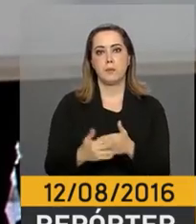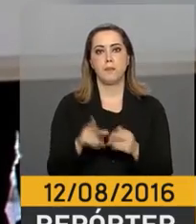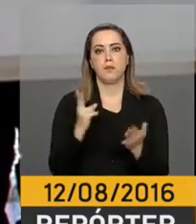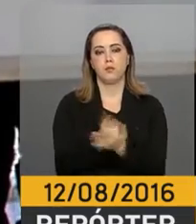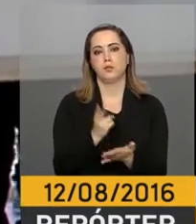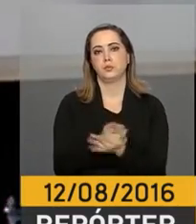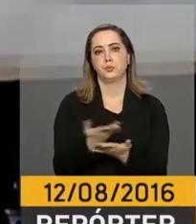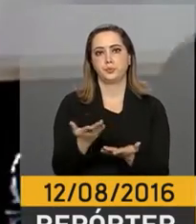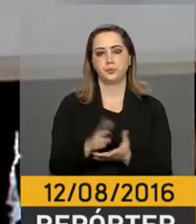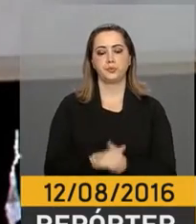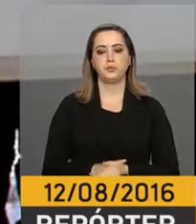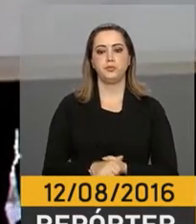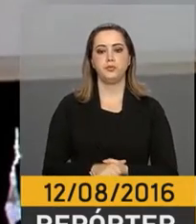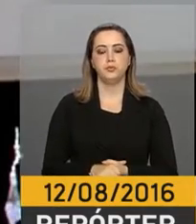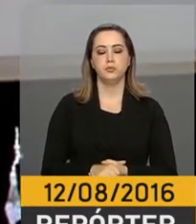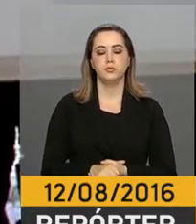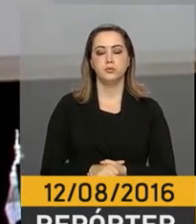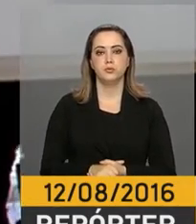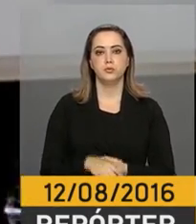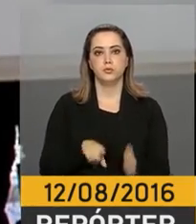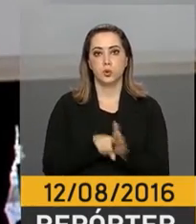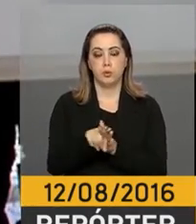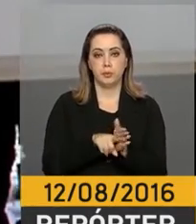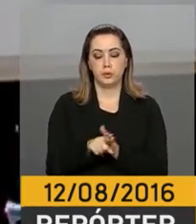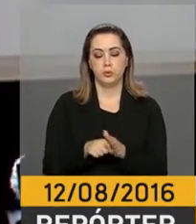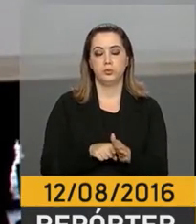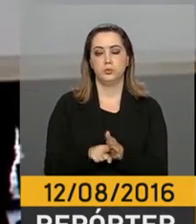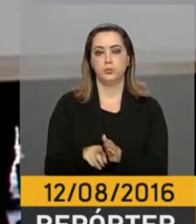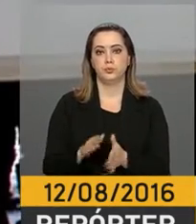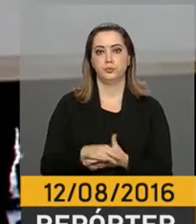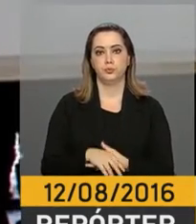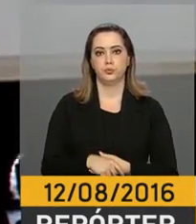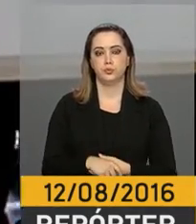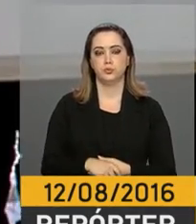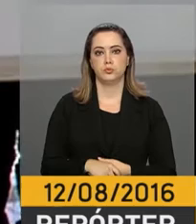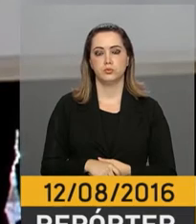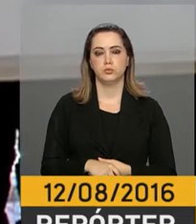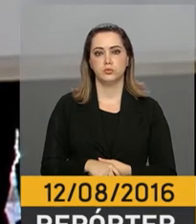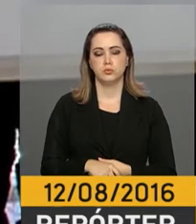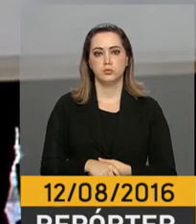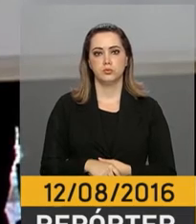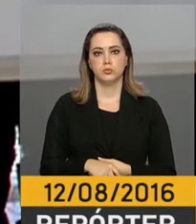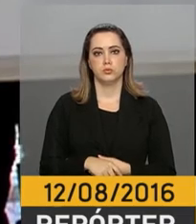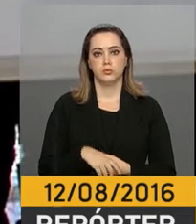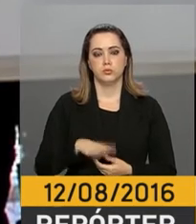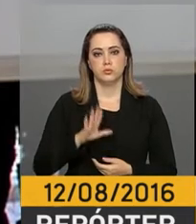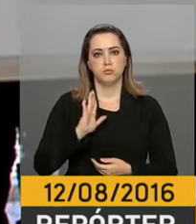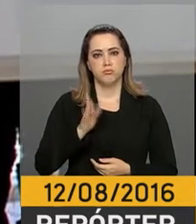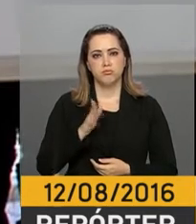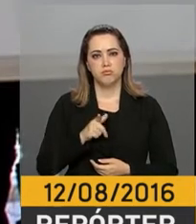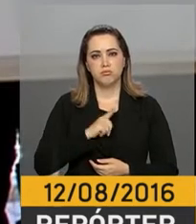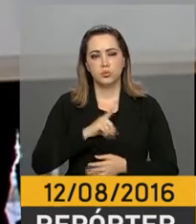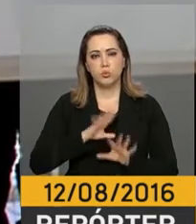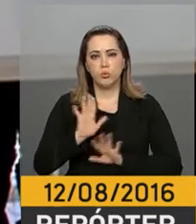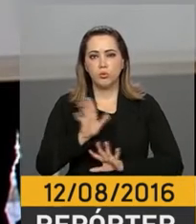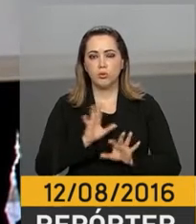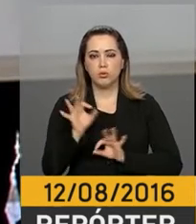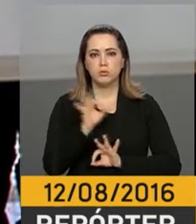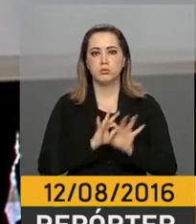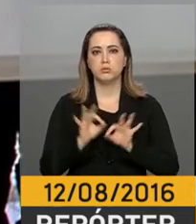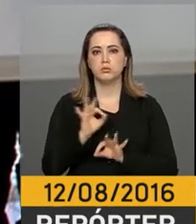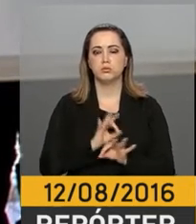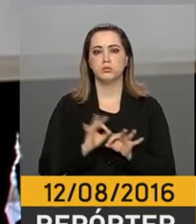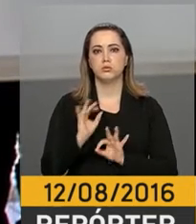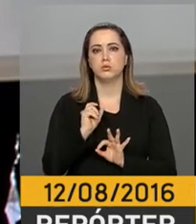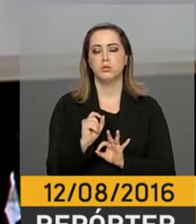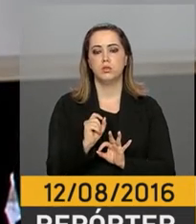mesmas condições. Pois não. Em relação a essa avaliação, foi feita alguma avaliação nesse ponto de que se está durante